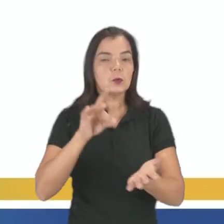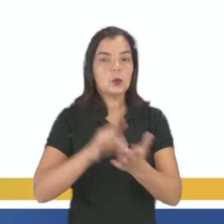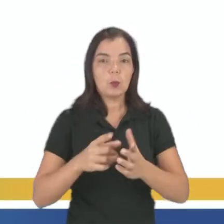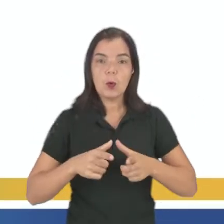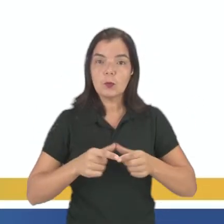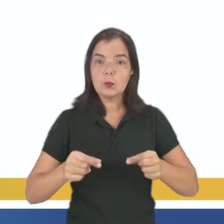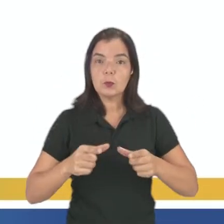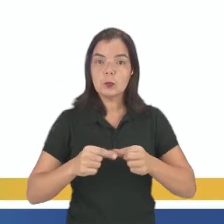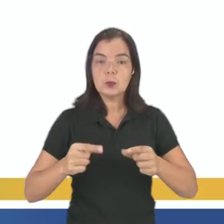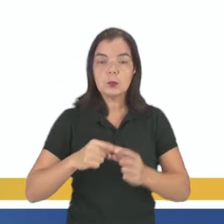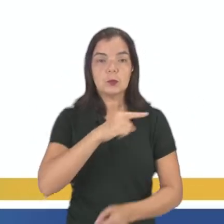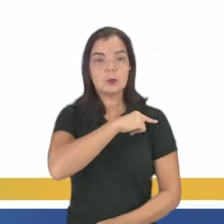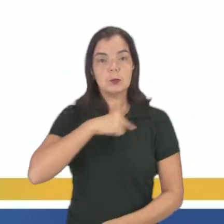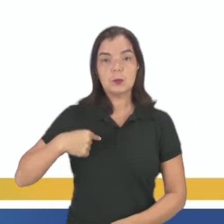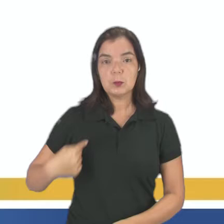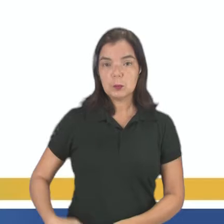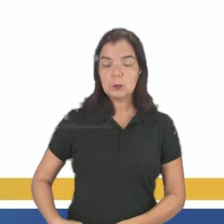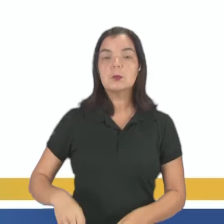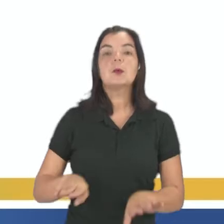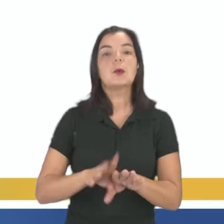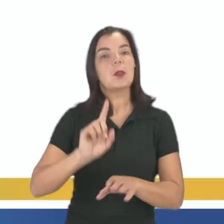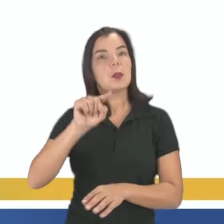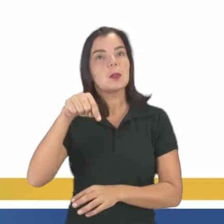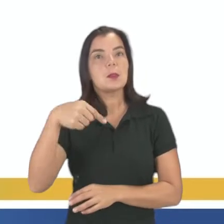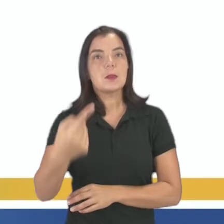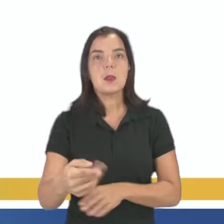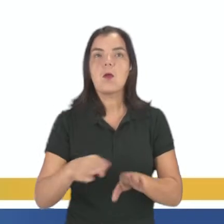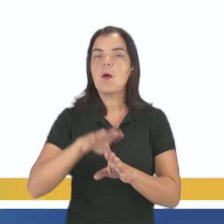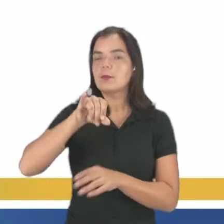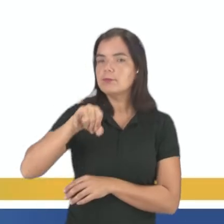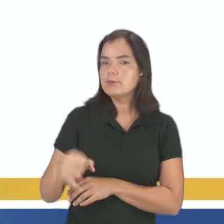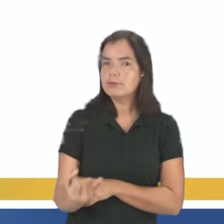da China. Então, depois, o Mao Tse-tung, ele